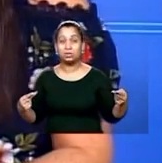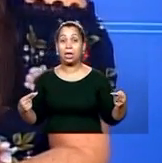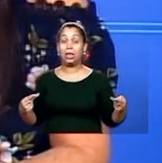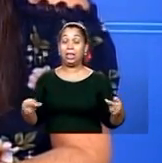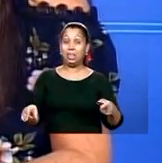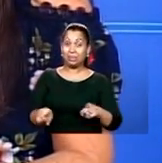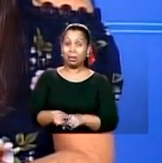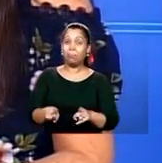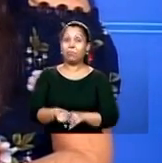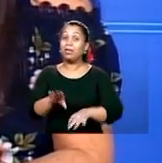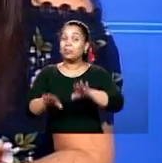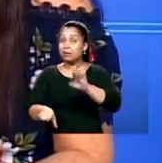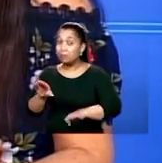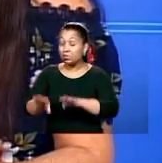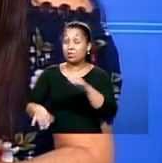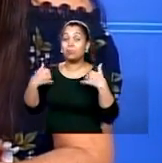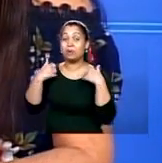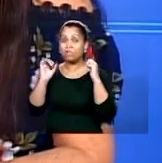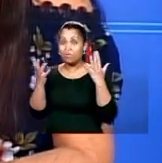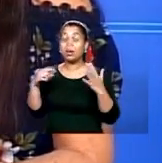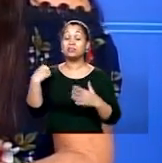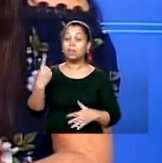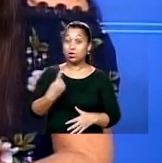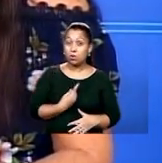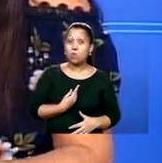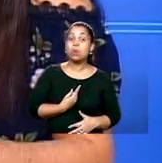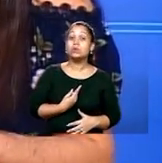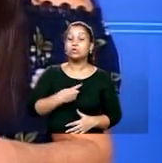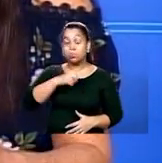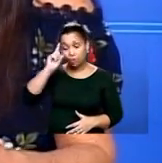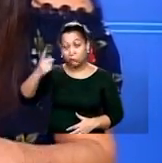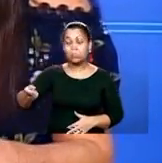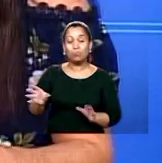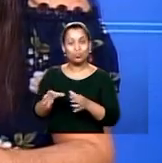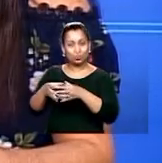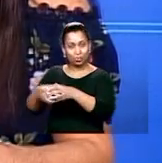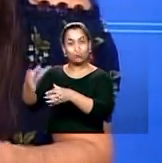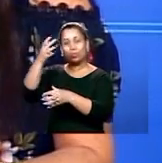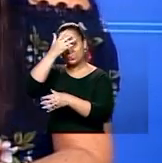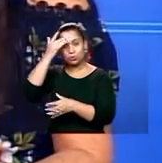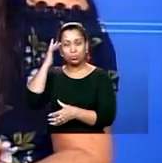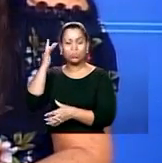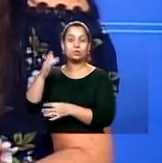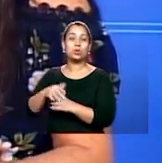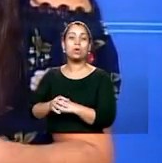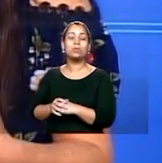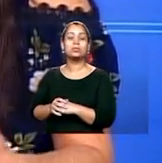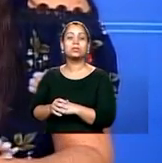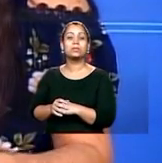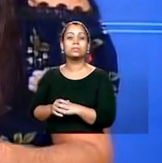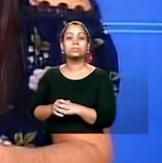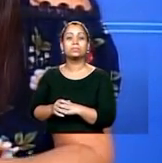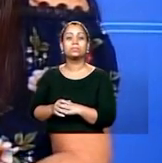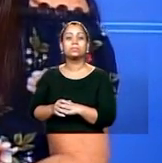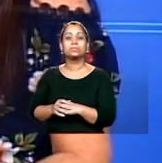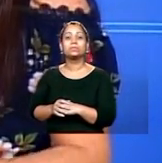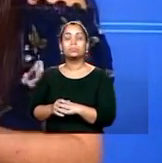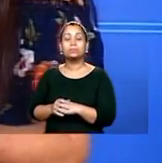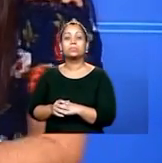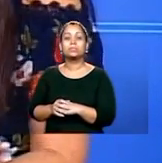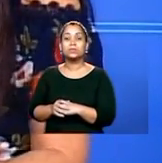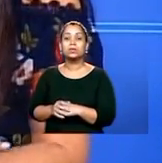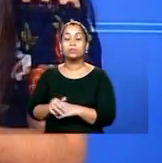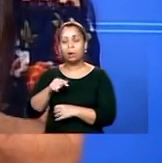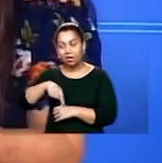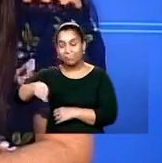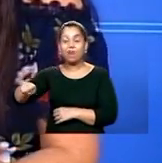dependendo da necessidade do evento, nós destacamos equipes e a estrutura, né, de caixas e tudo mais,